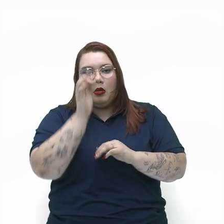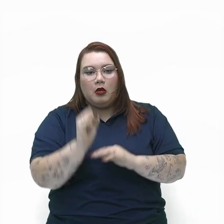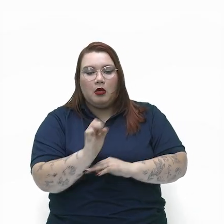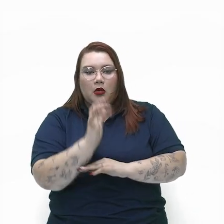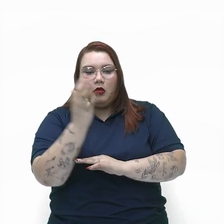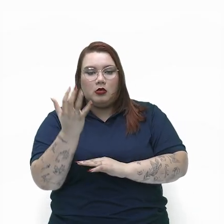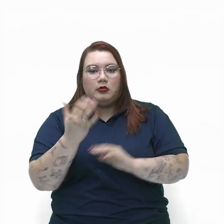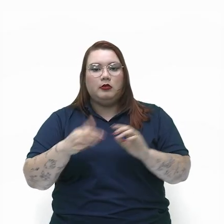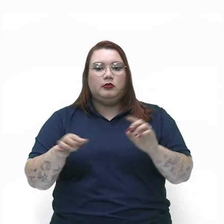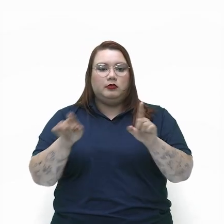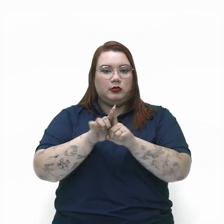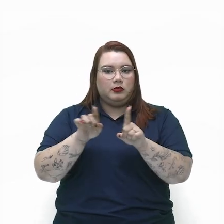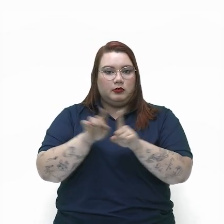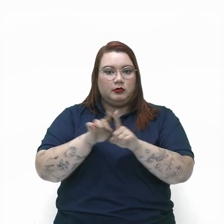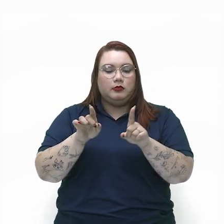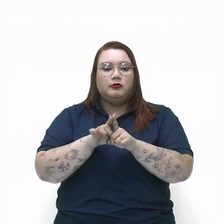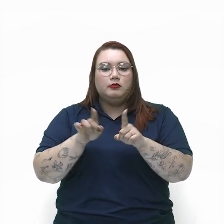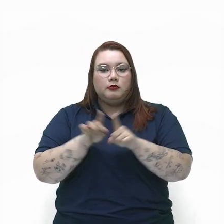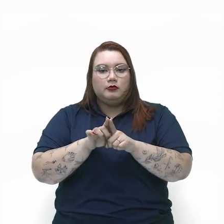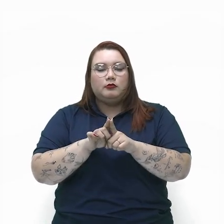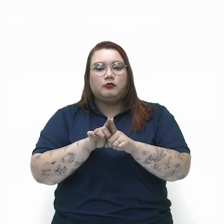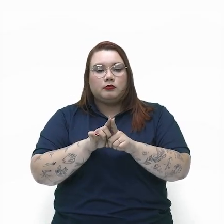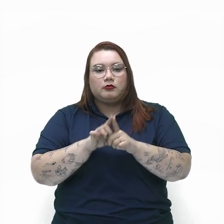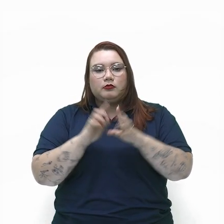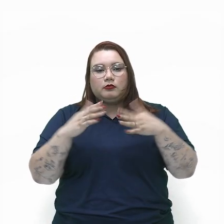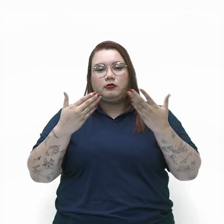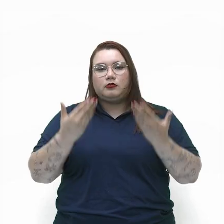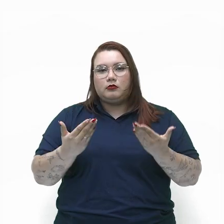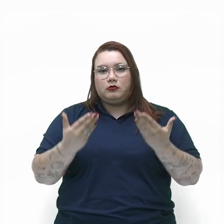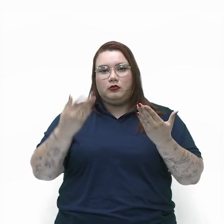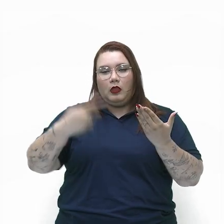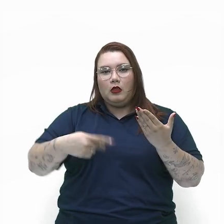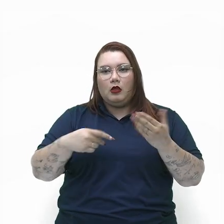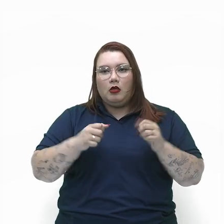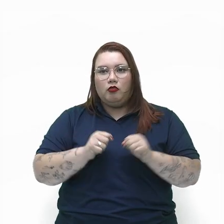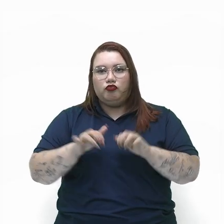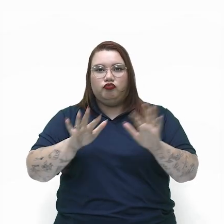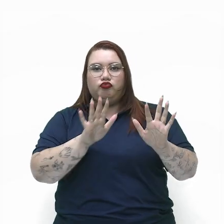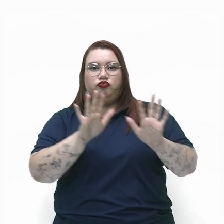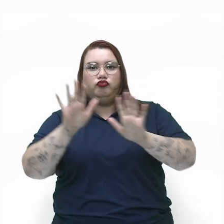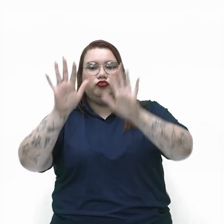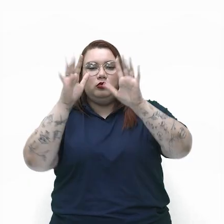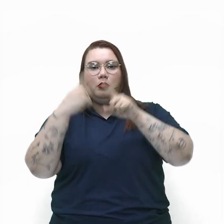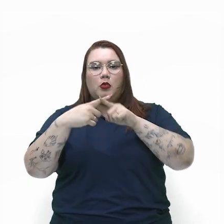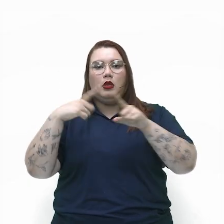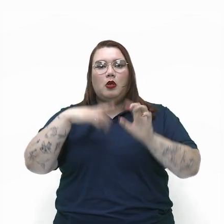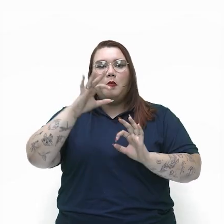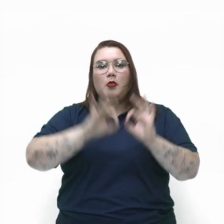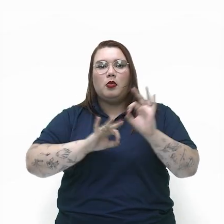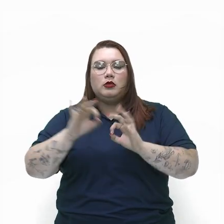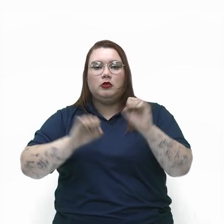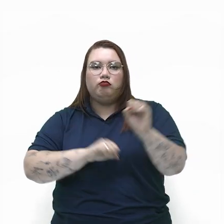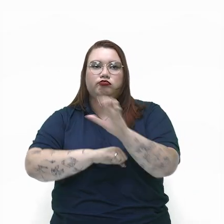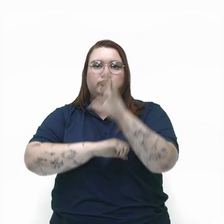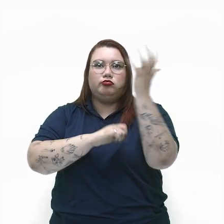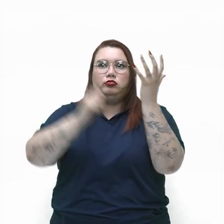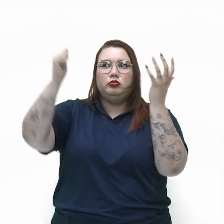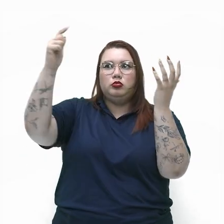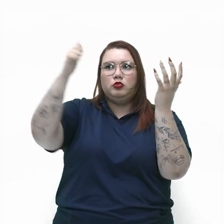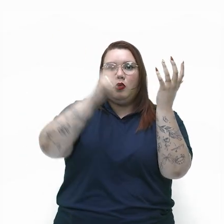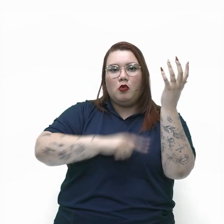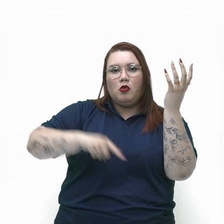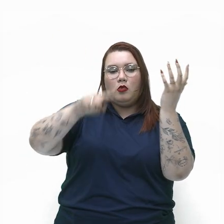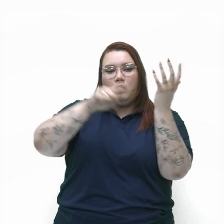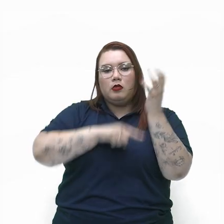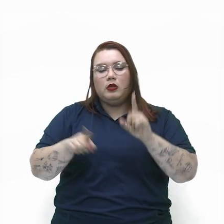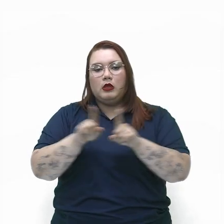tenham plantas, né, que o oxigênio, por exemplo, aqui no nosso planeta, ele é liberado a partir do processo de fotossíntese, e